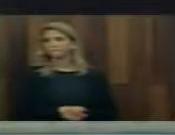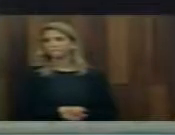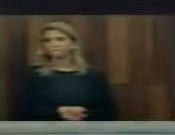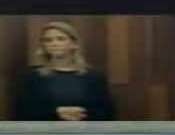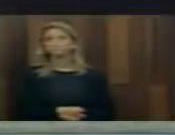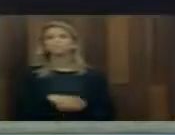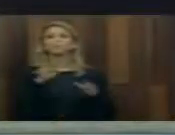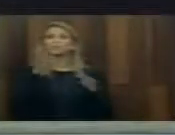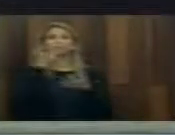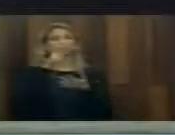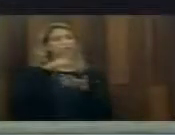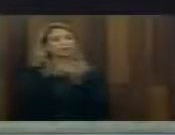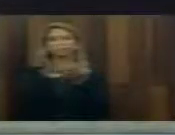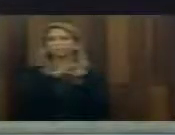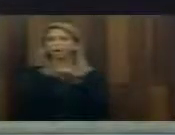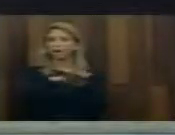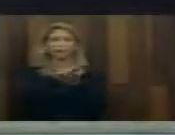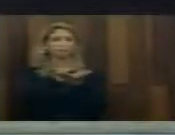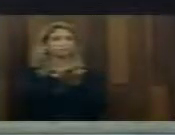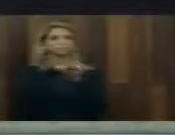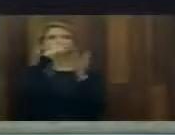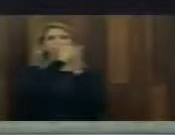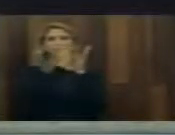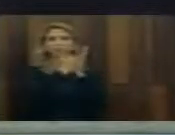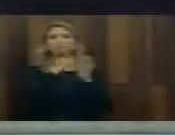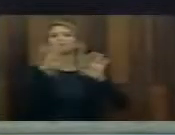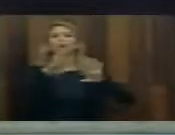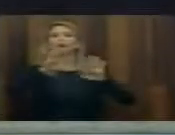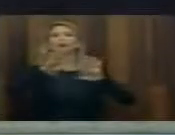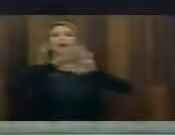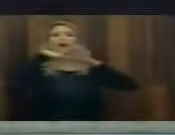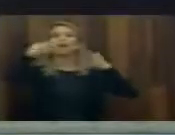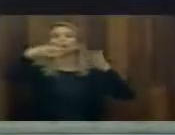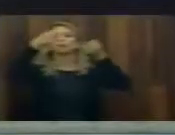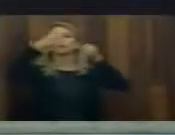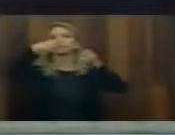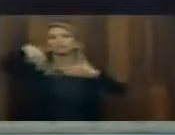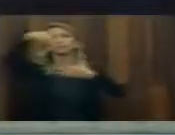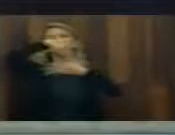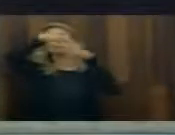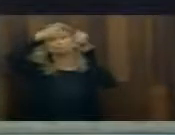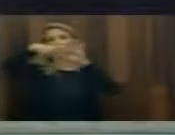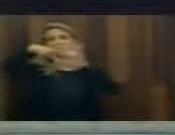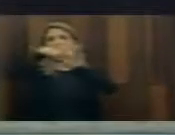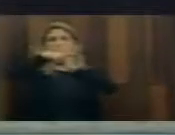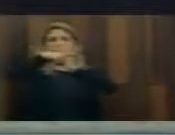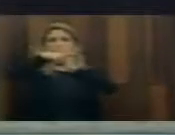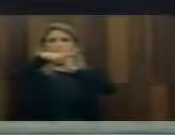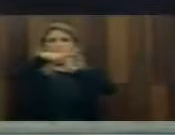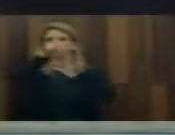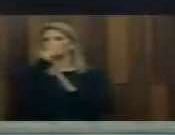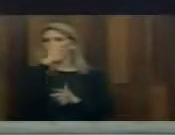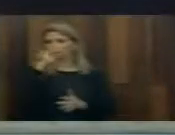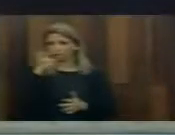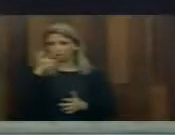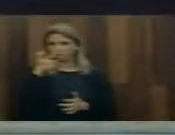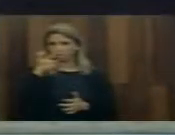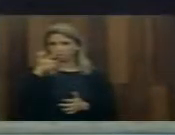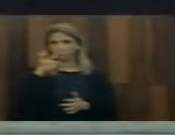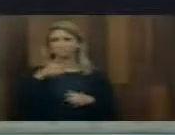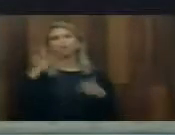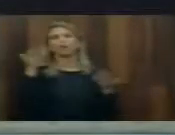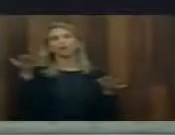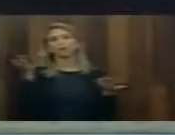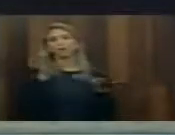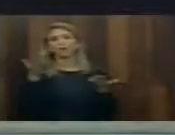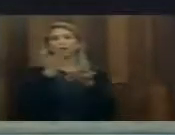Então, não havendo mais matérias a serem deliberadas, abro a tribuna a explicação pessoal. Não havendo quem queira utilizar, eu